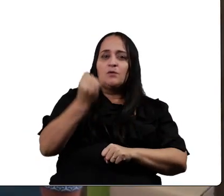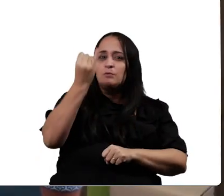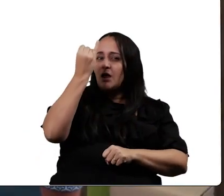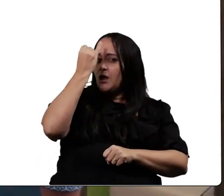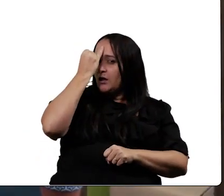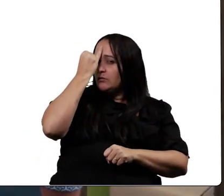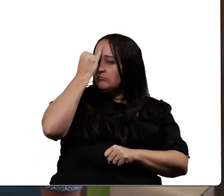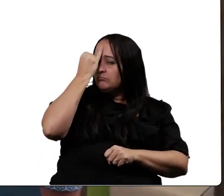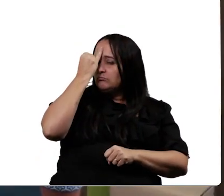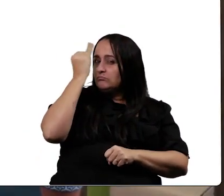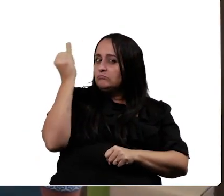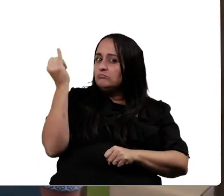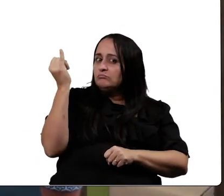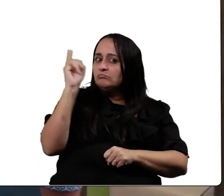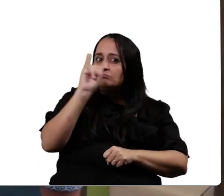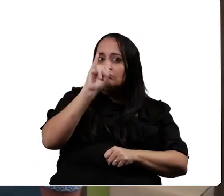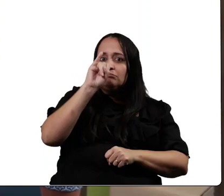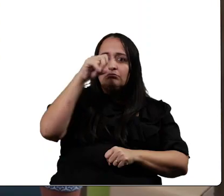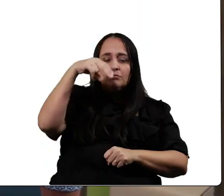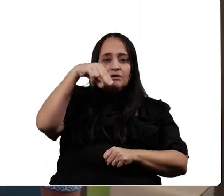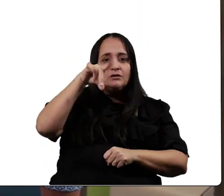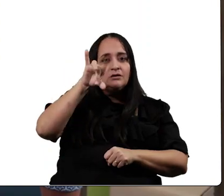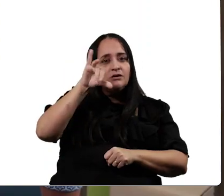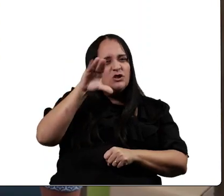Misericórdia, hein? E aí, será que esse texto é